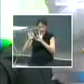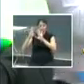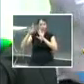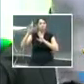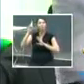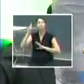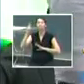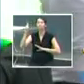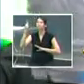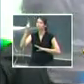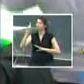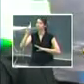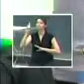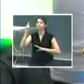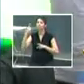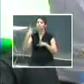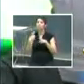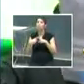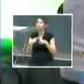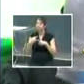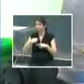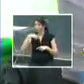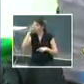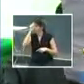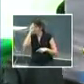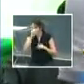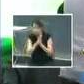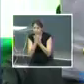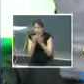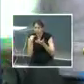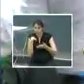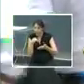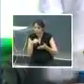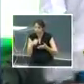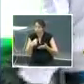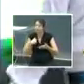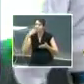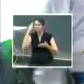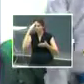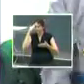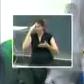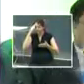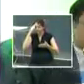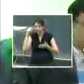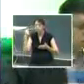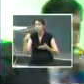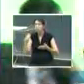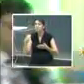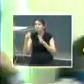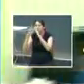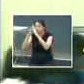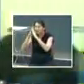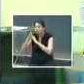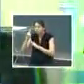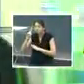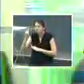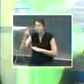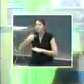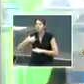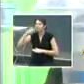glorificar. Porque eu aprendi na Bíblia que só adorando é que a gente vai conseguir a